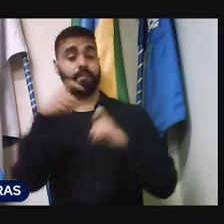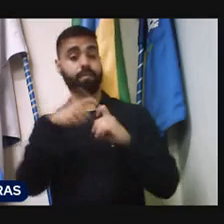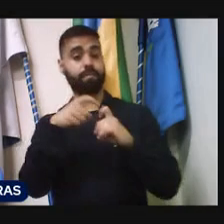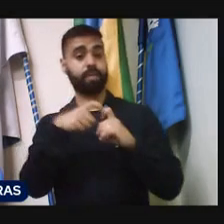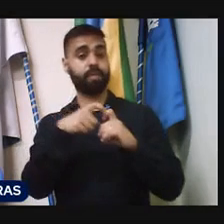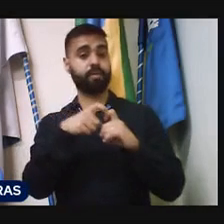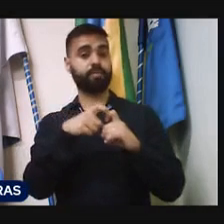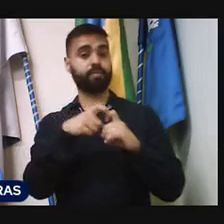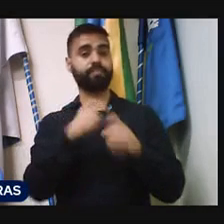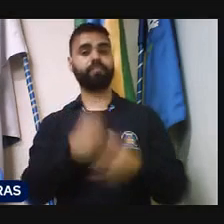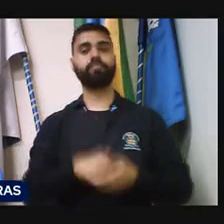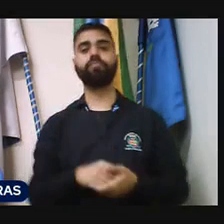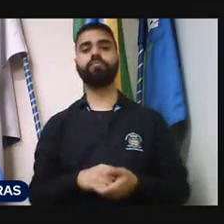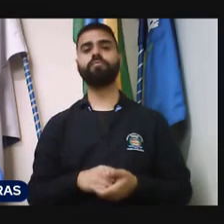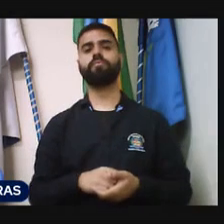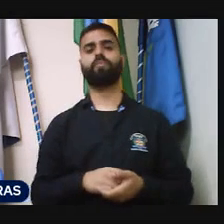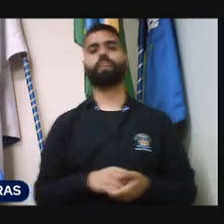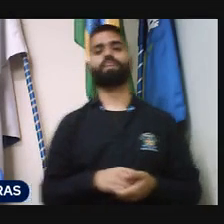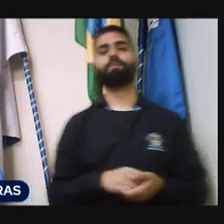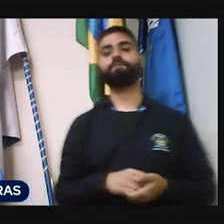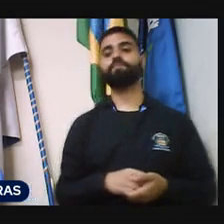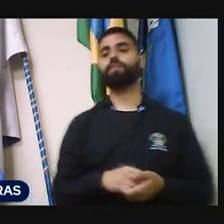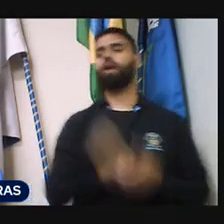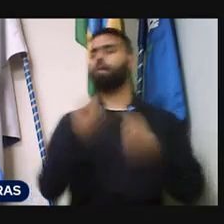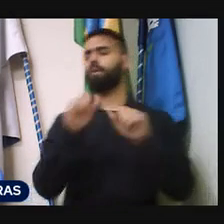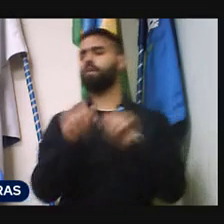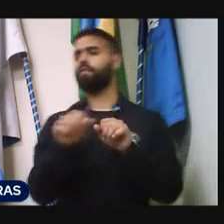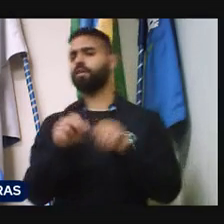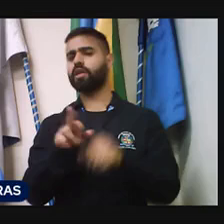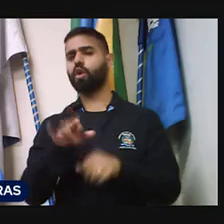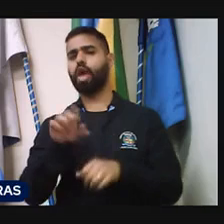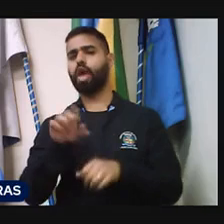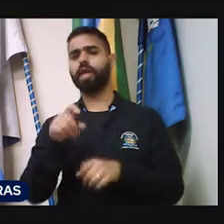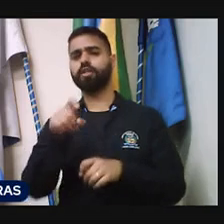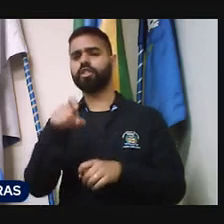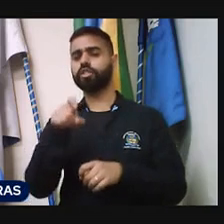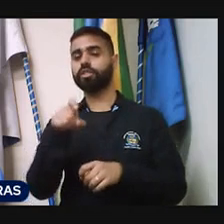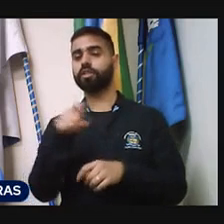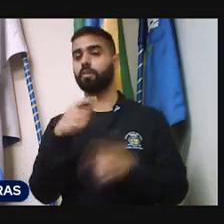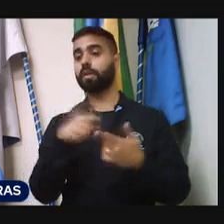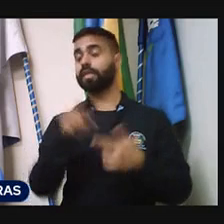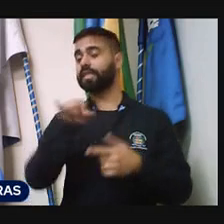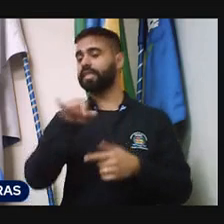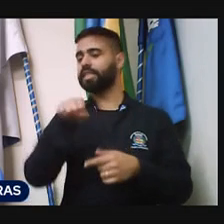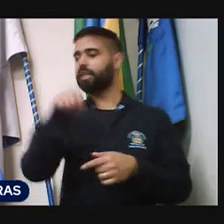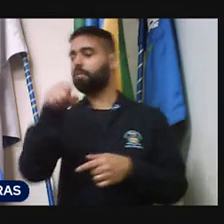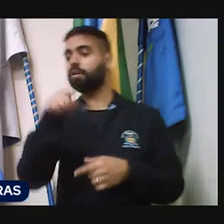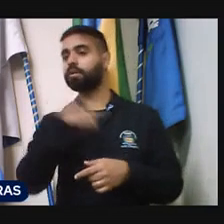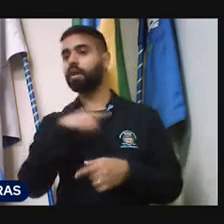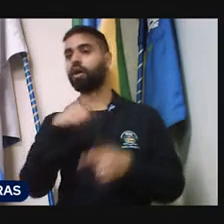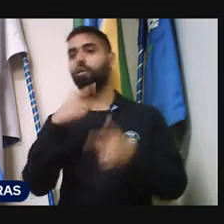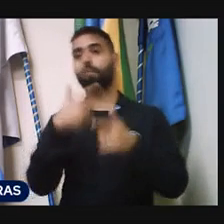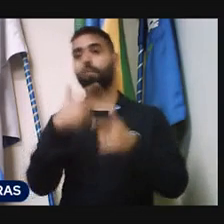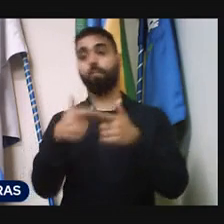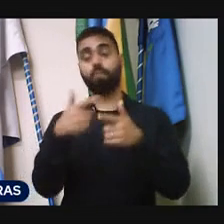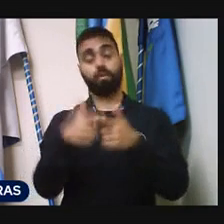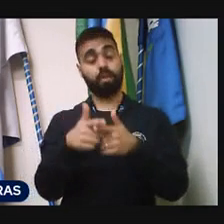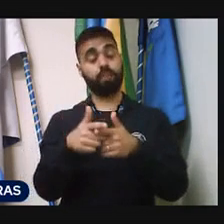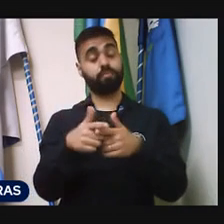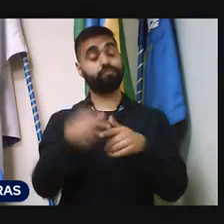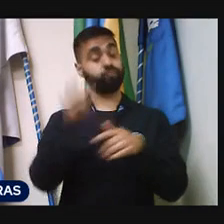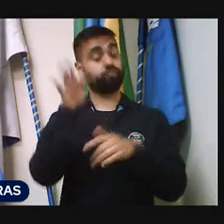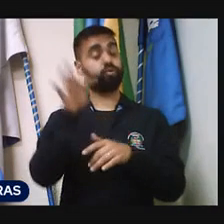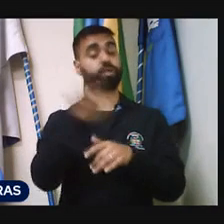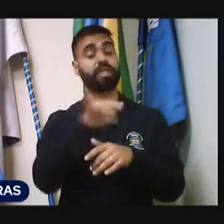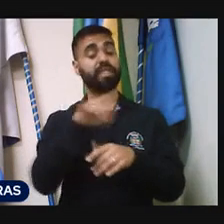médica residente no hospital que passa pelo menos exame porque se não gostei Depois tem uma fratura acaba recebendo um processo tão teve